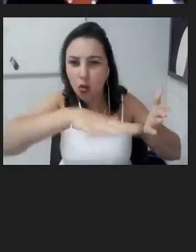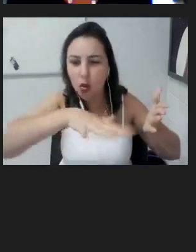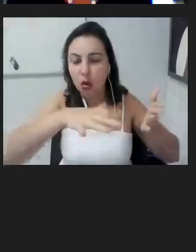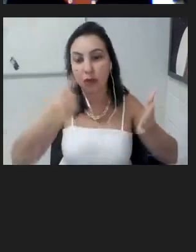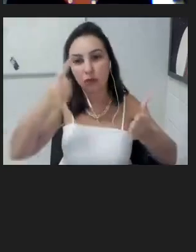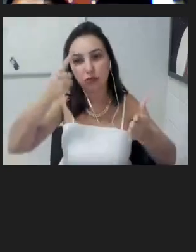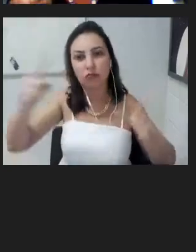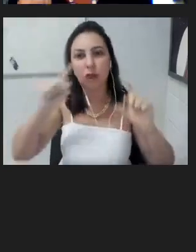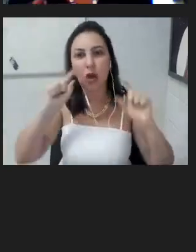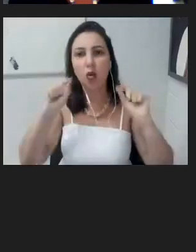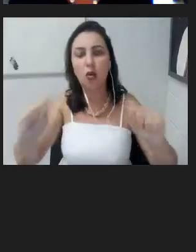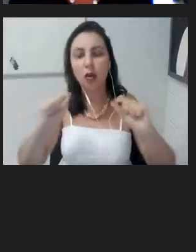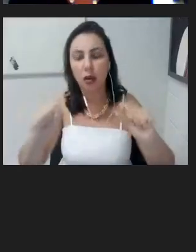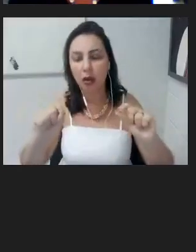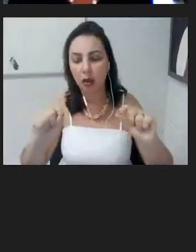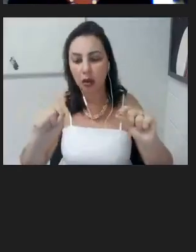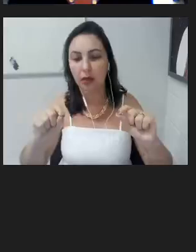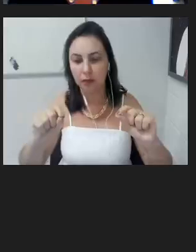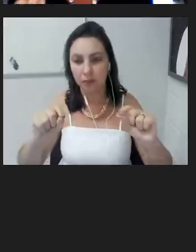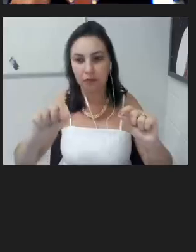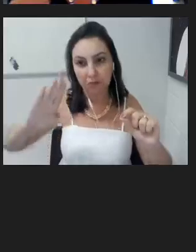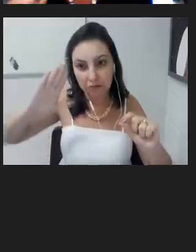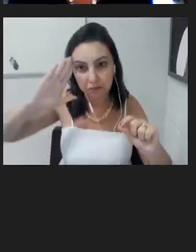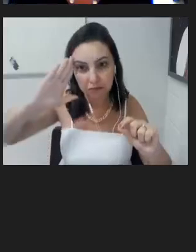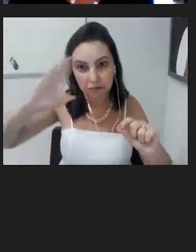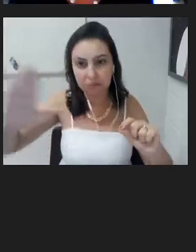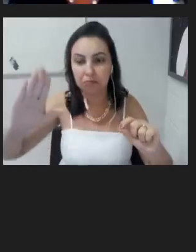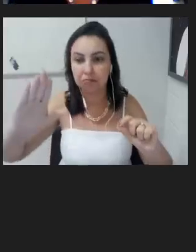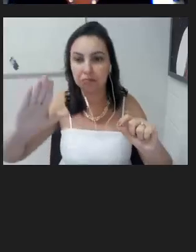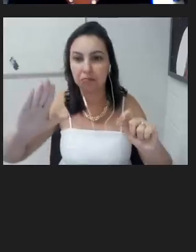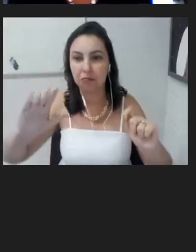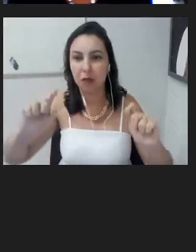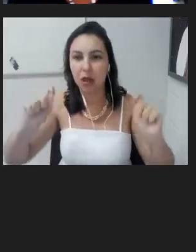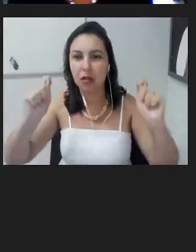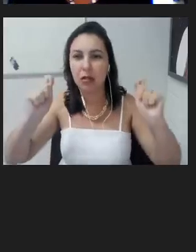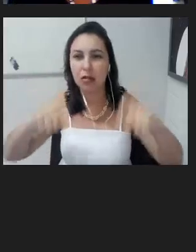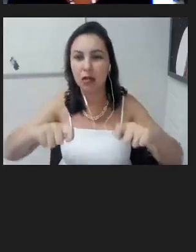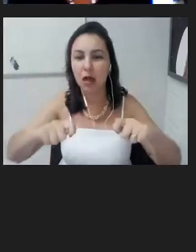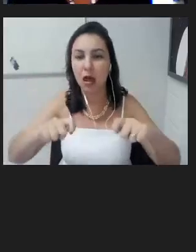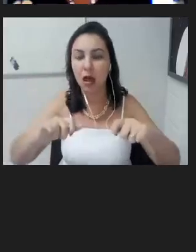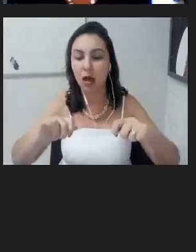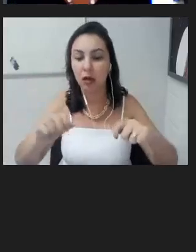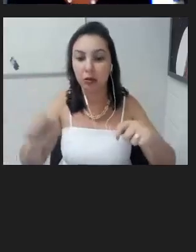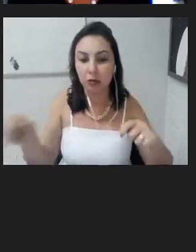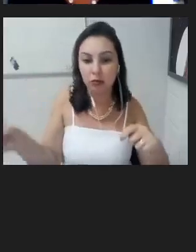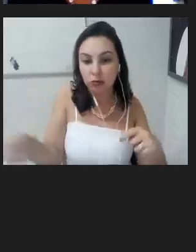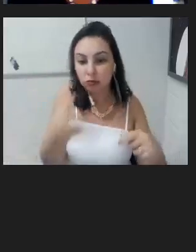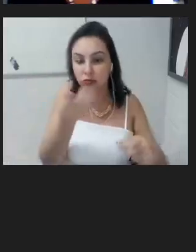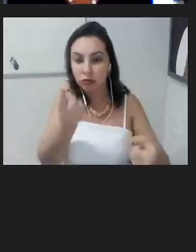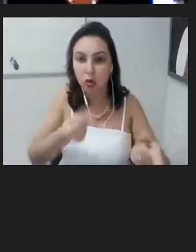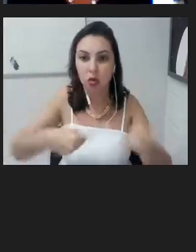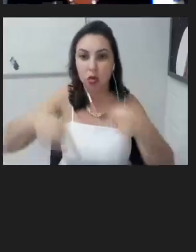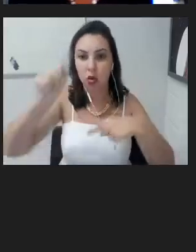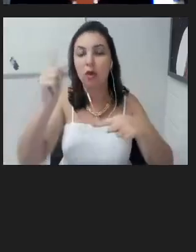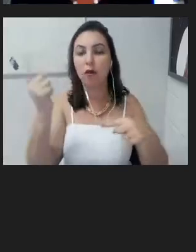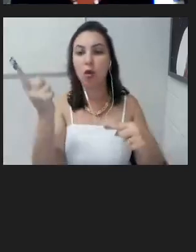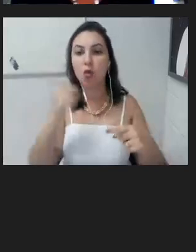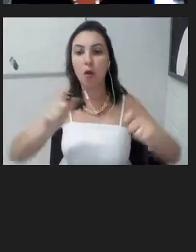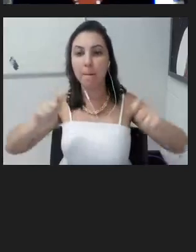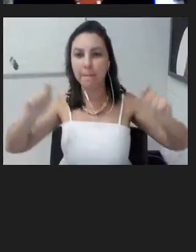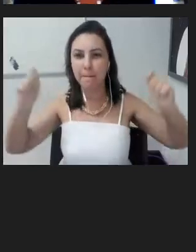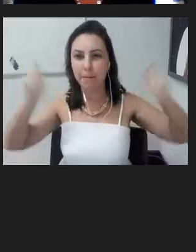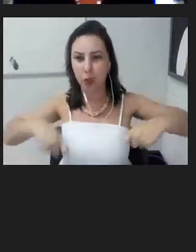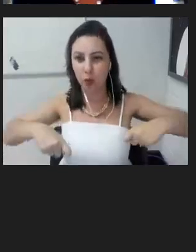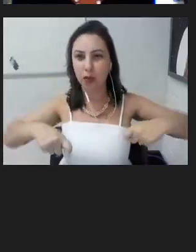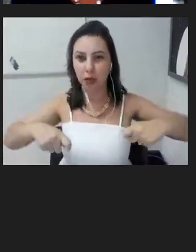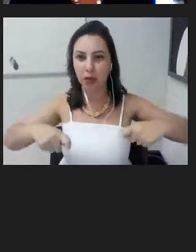apresenta inicialmente é bastante inovadora e que vai reconhecer as potencialidades